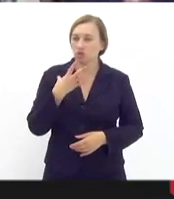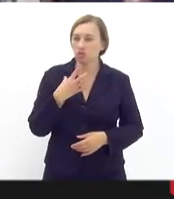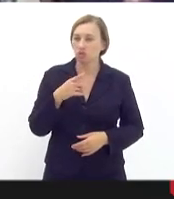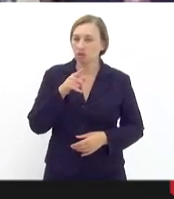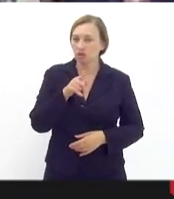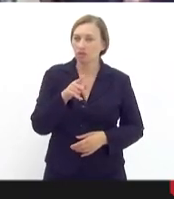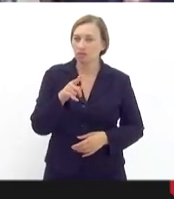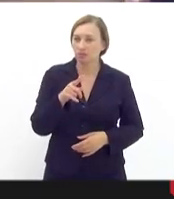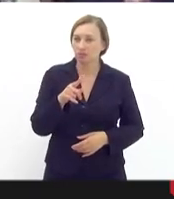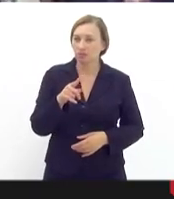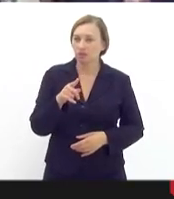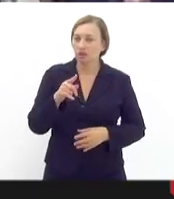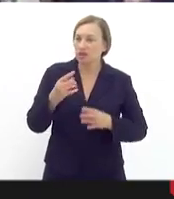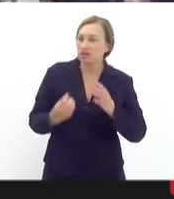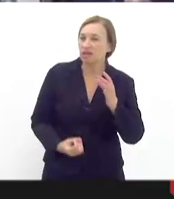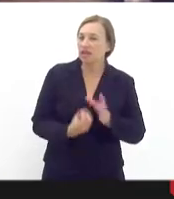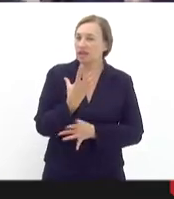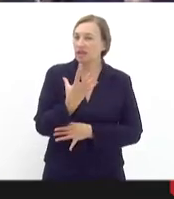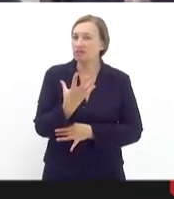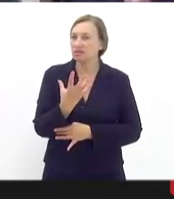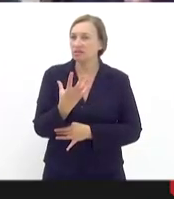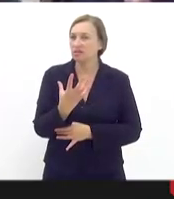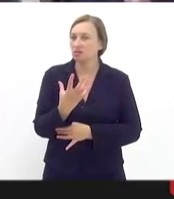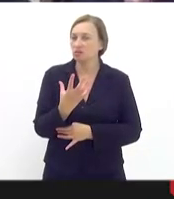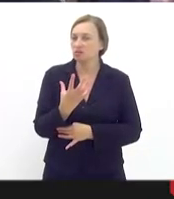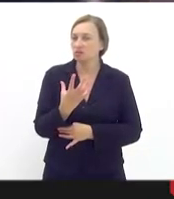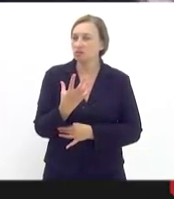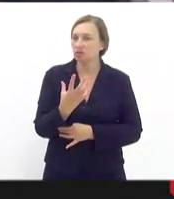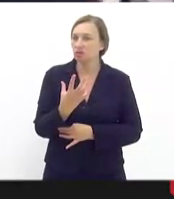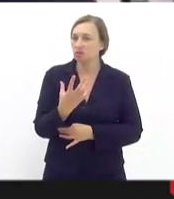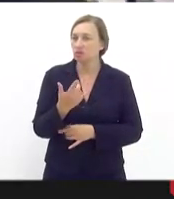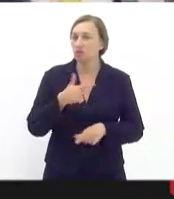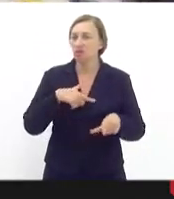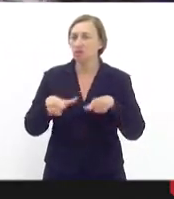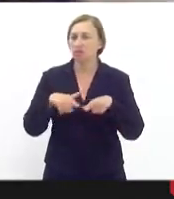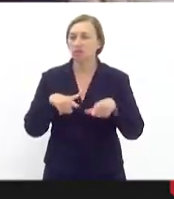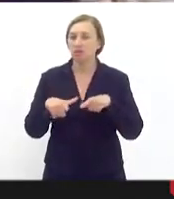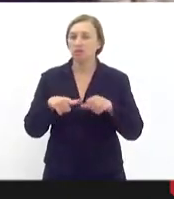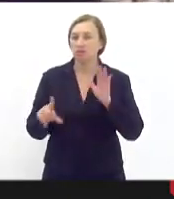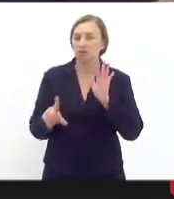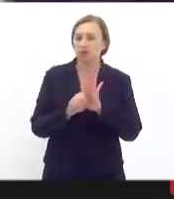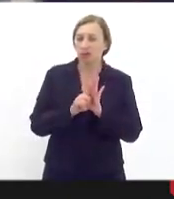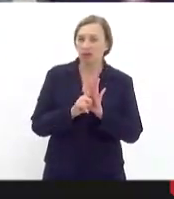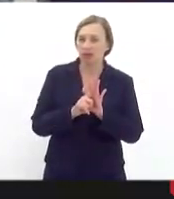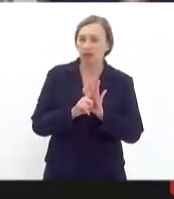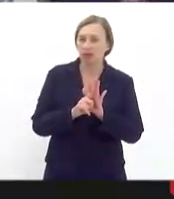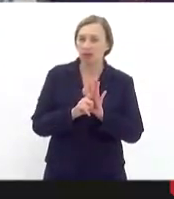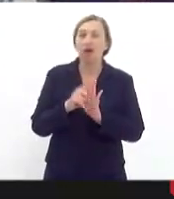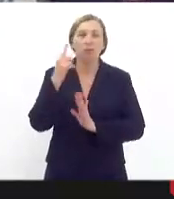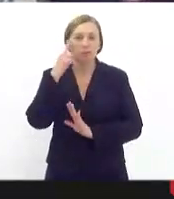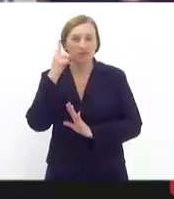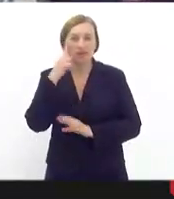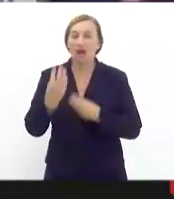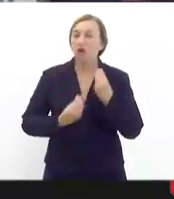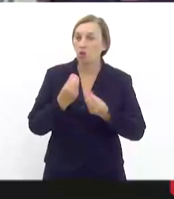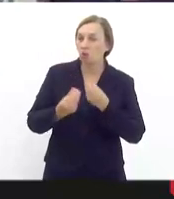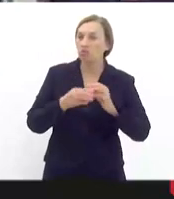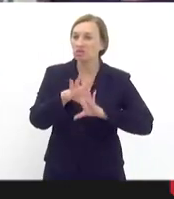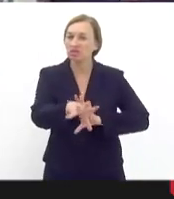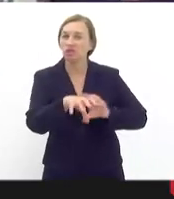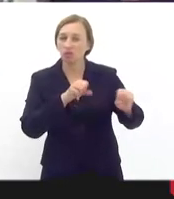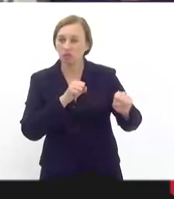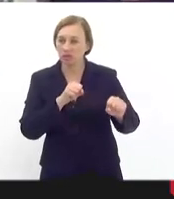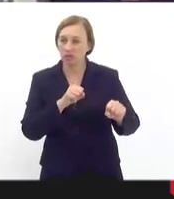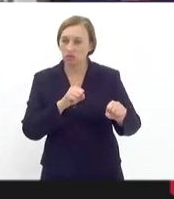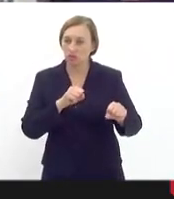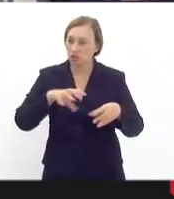acho, nessa construção, nessa operacionalização da lei, a gente pensar como é que essa formação